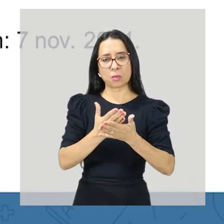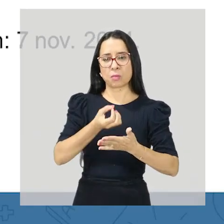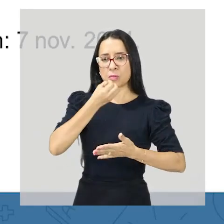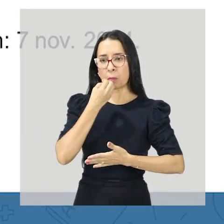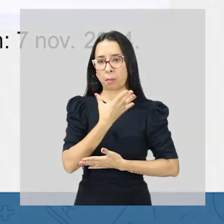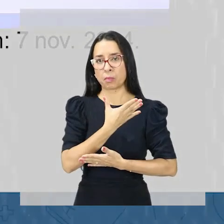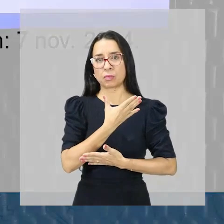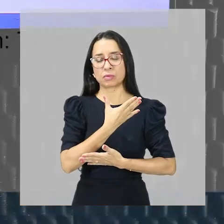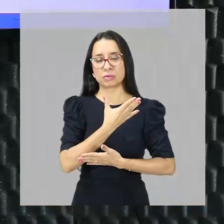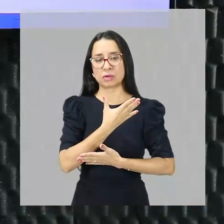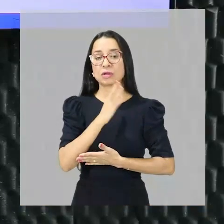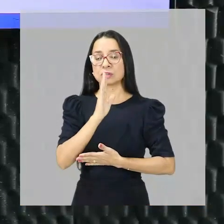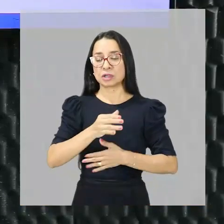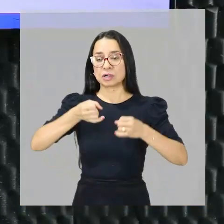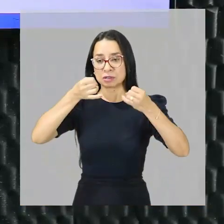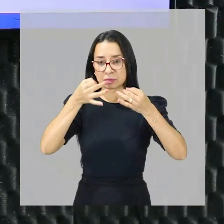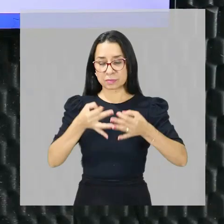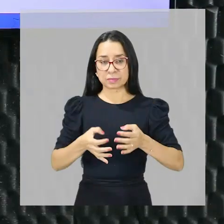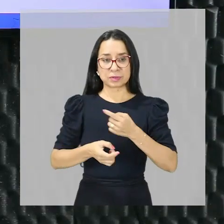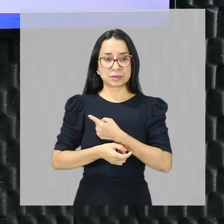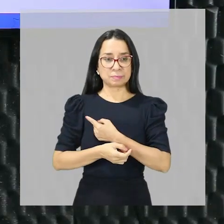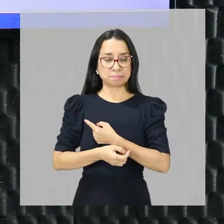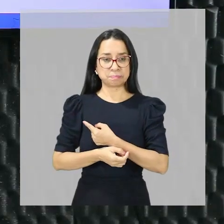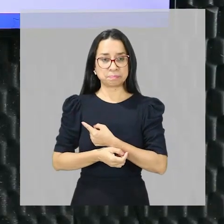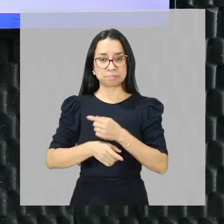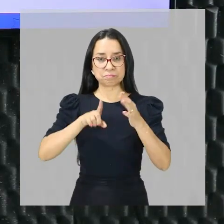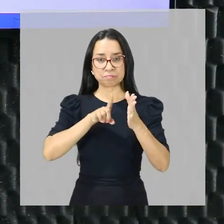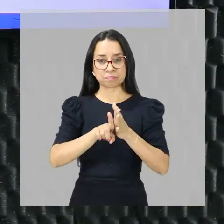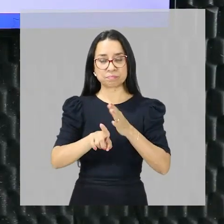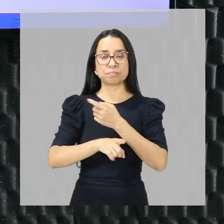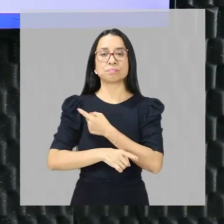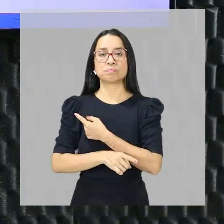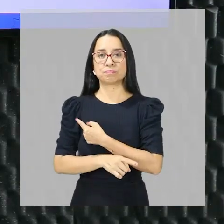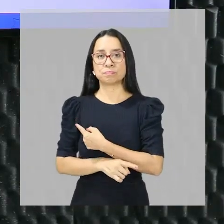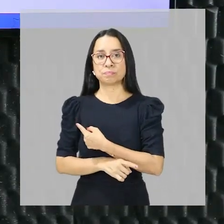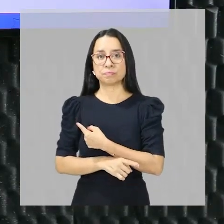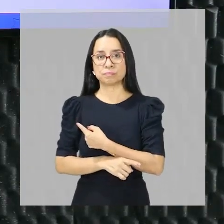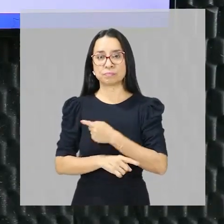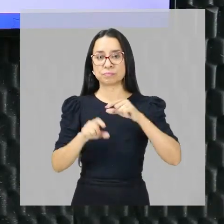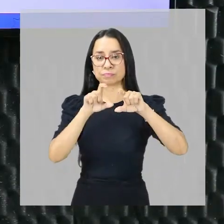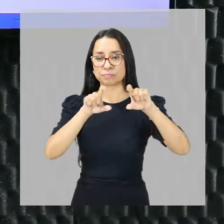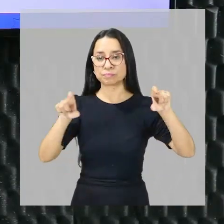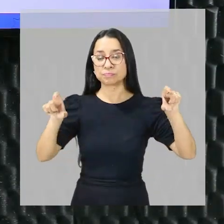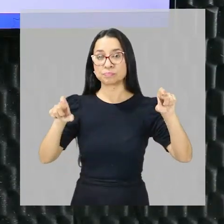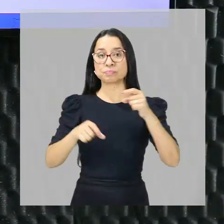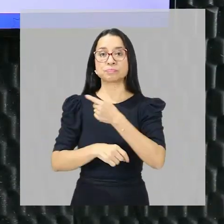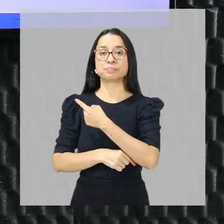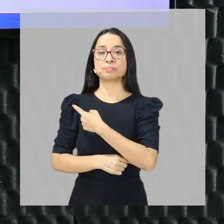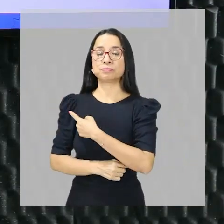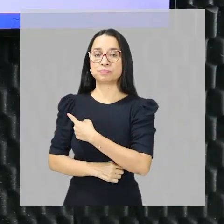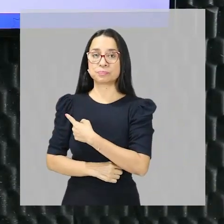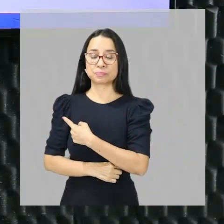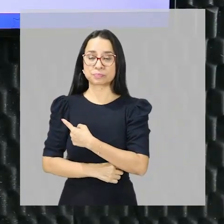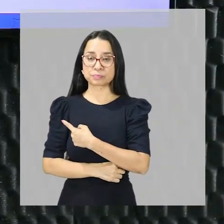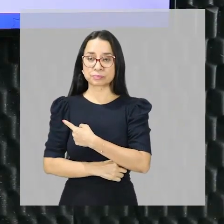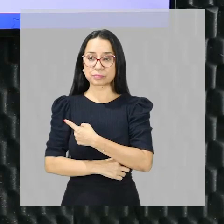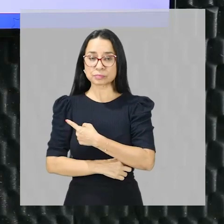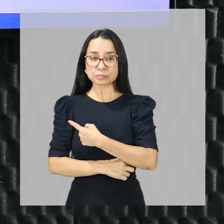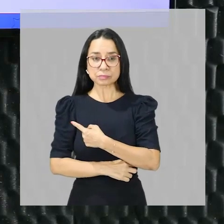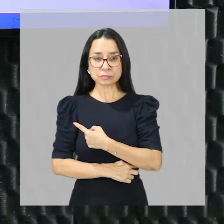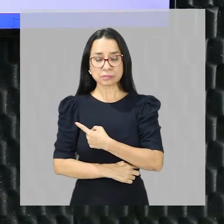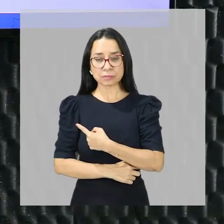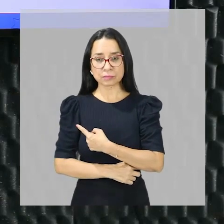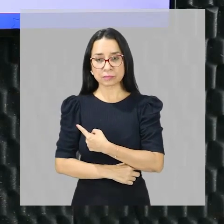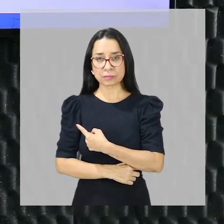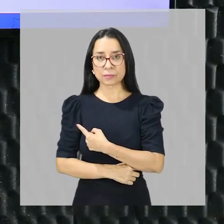Então, vamos lá para o comando da questão. Ela diz o seguinte, ó. Um impacto ambiental que vem se processando